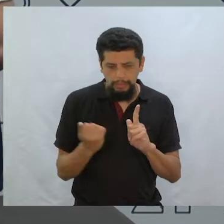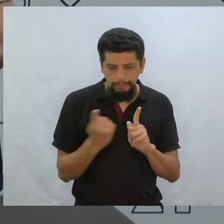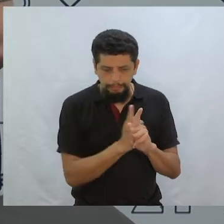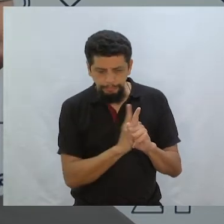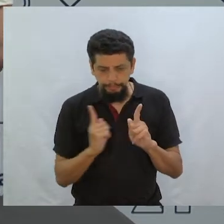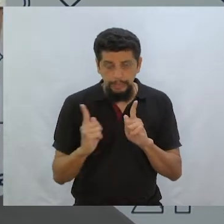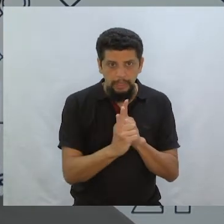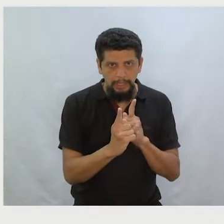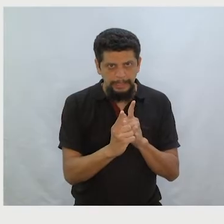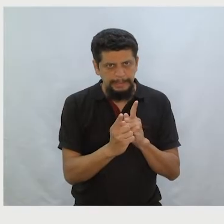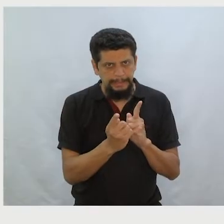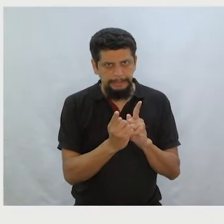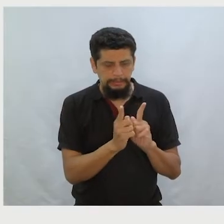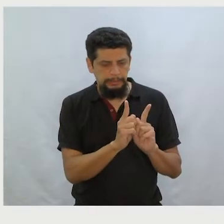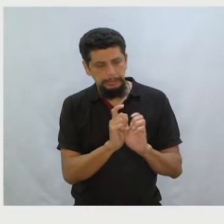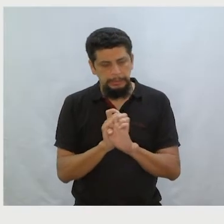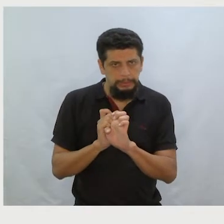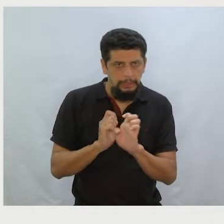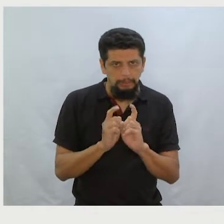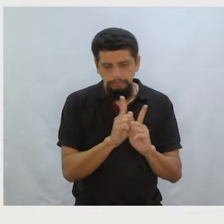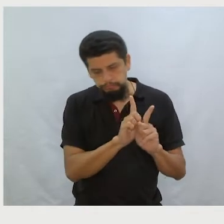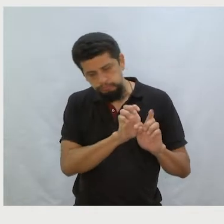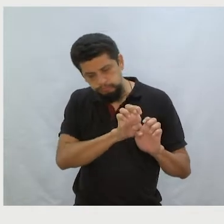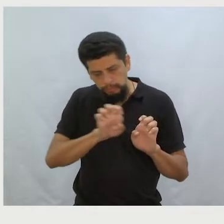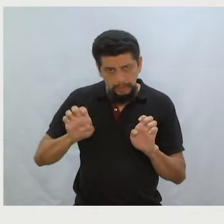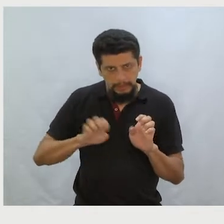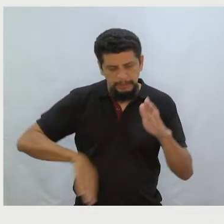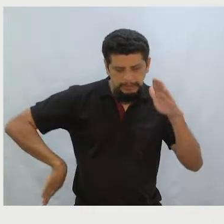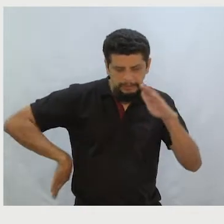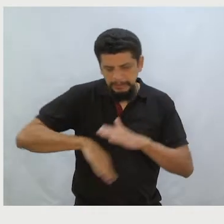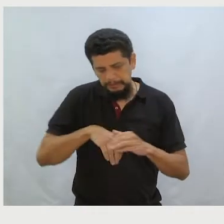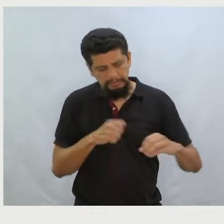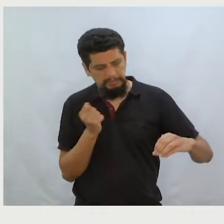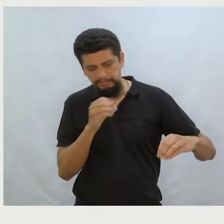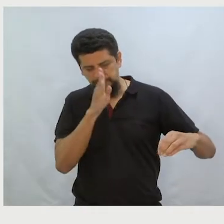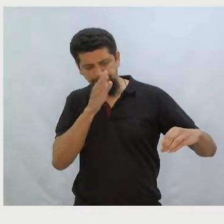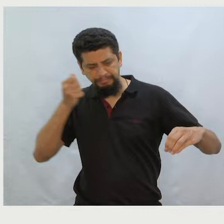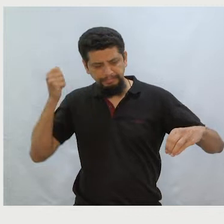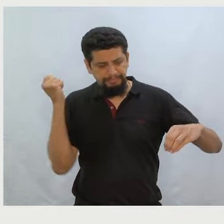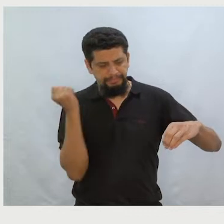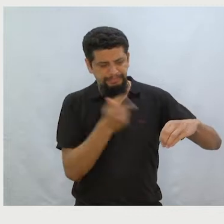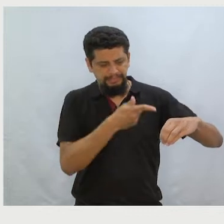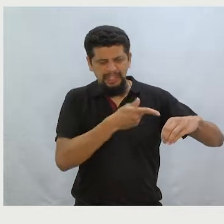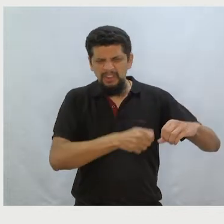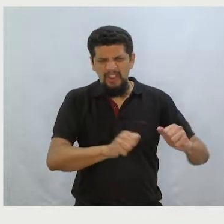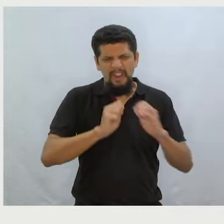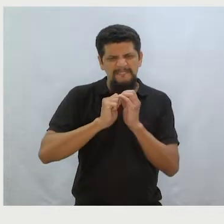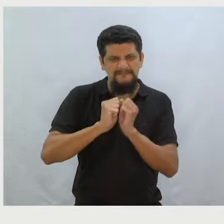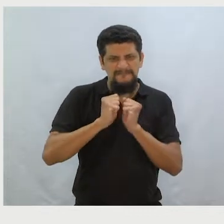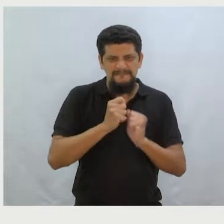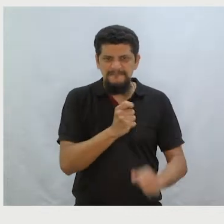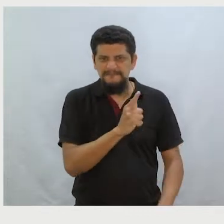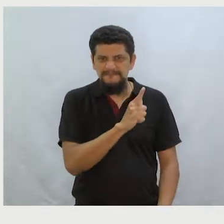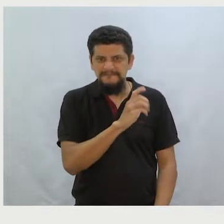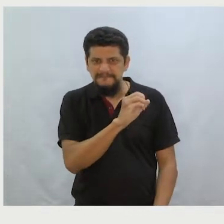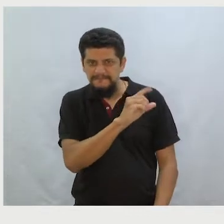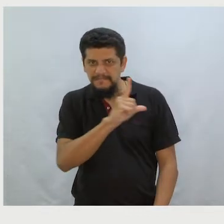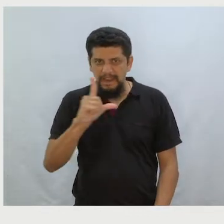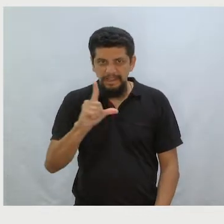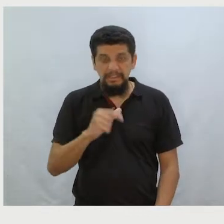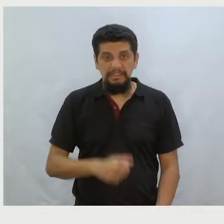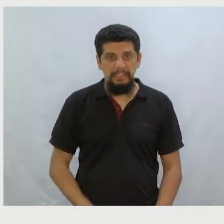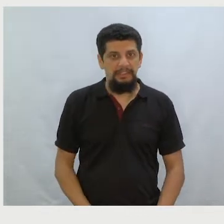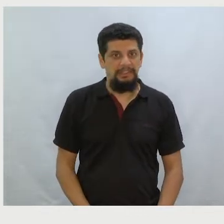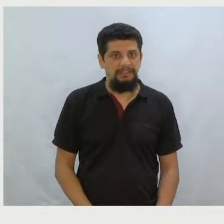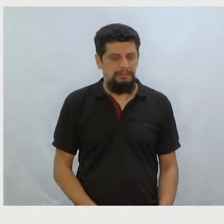também me viu aí eu me enfiei pela esquerda e recebi a bola chutei direto eu fiz um golaço tão grande